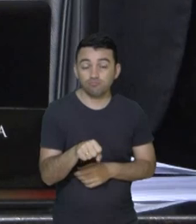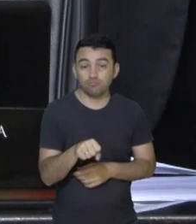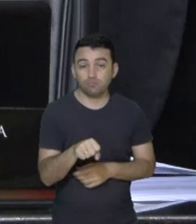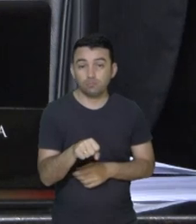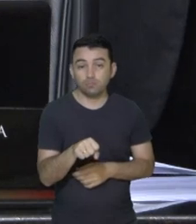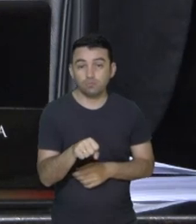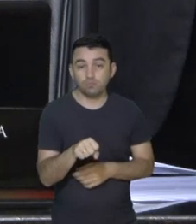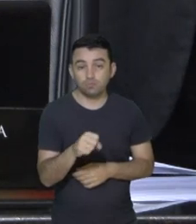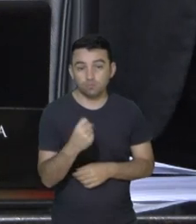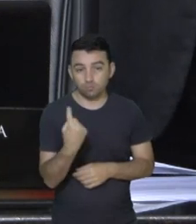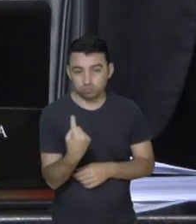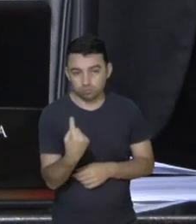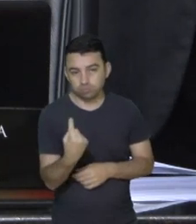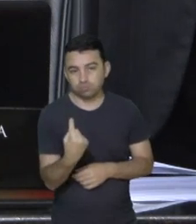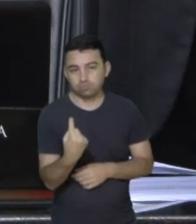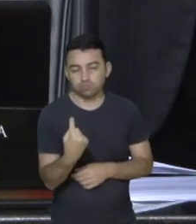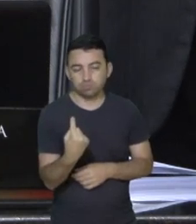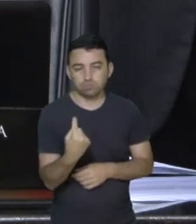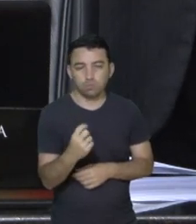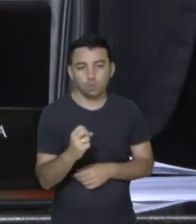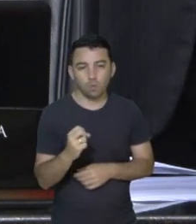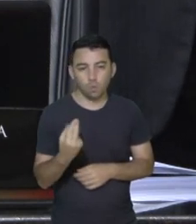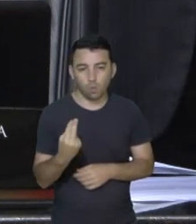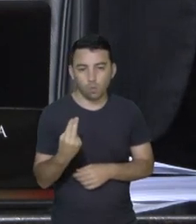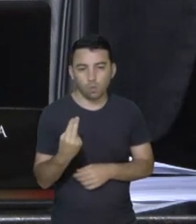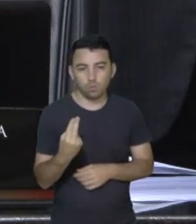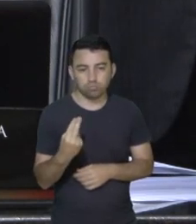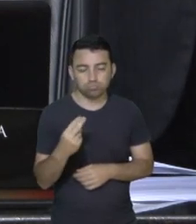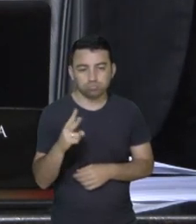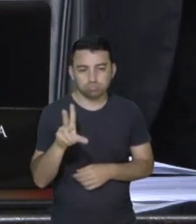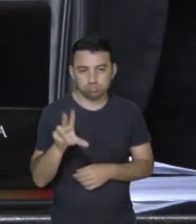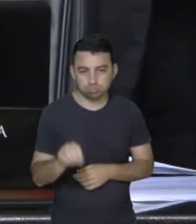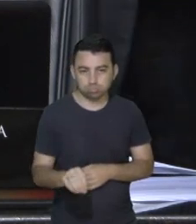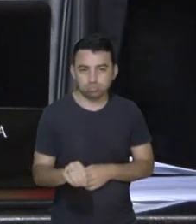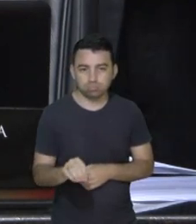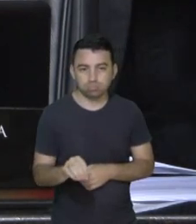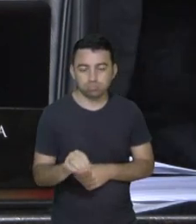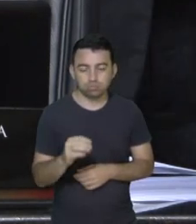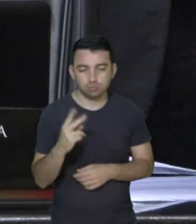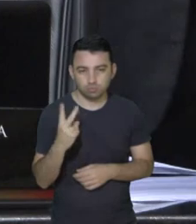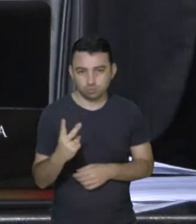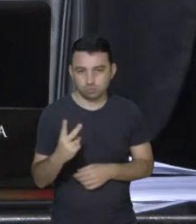um. E quem quer rejeitar o projeto, vota dois.